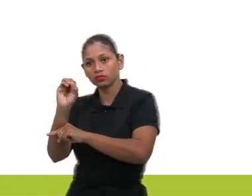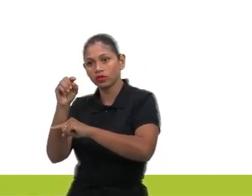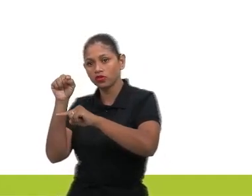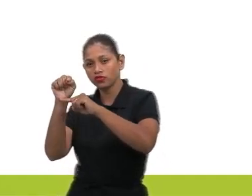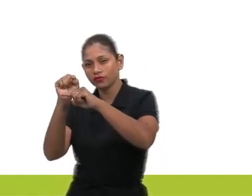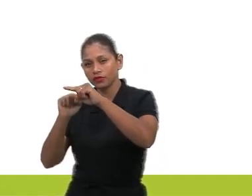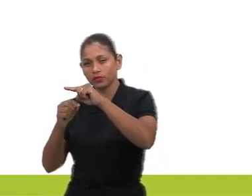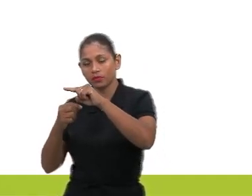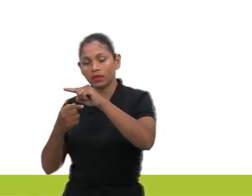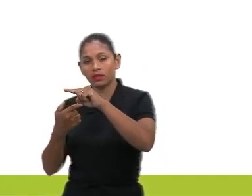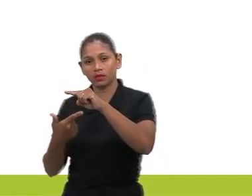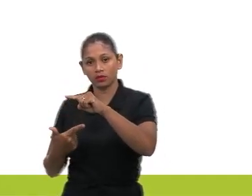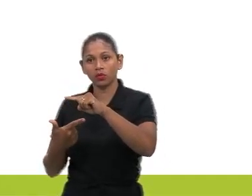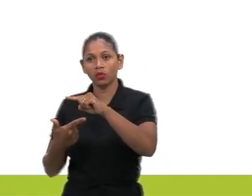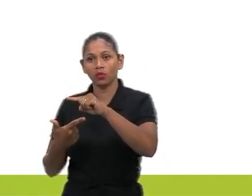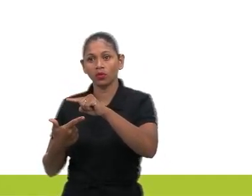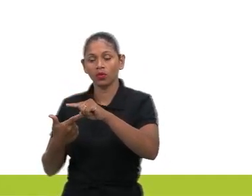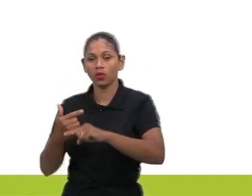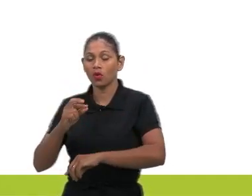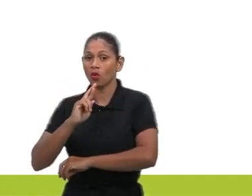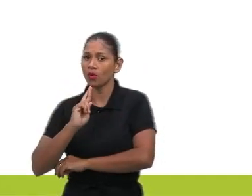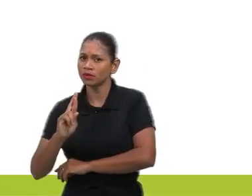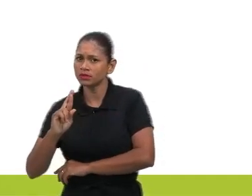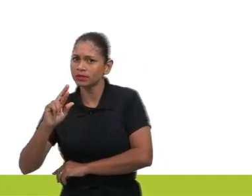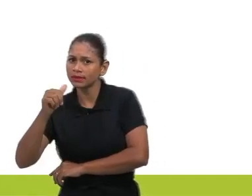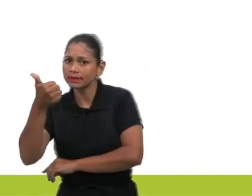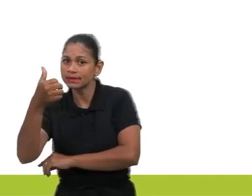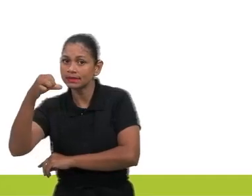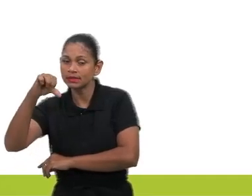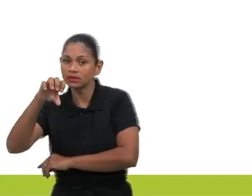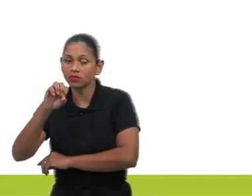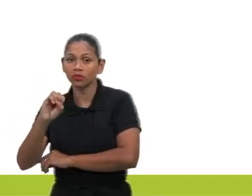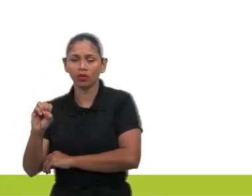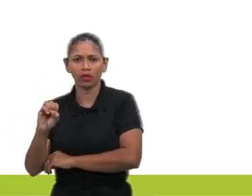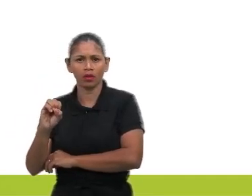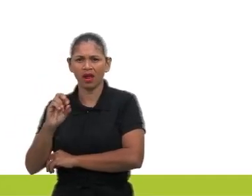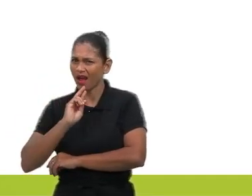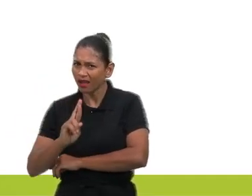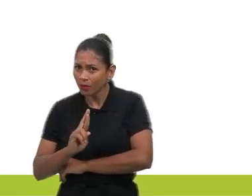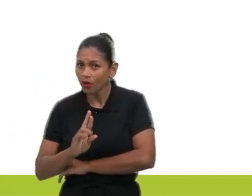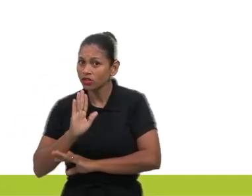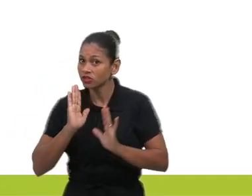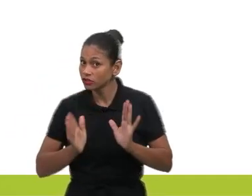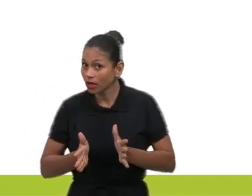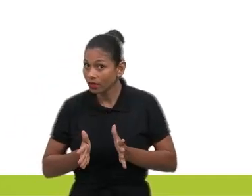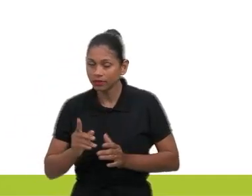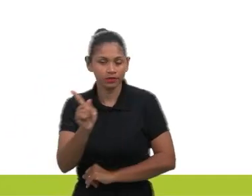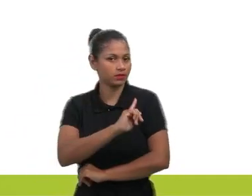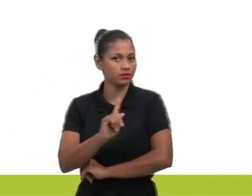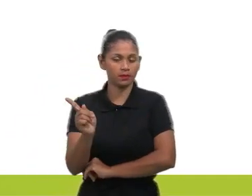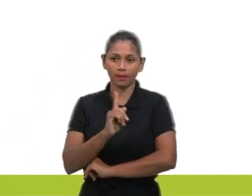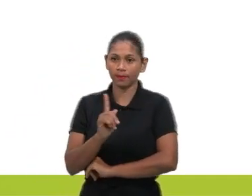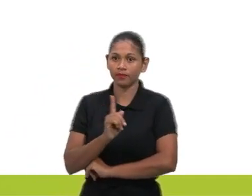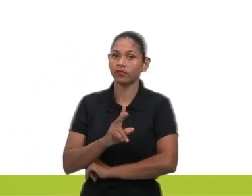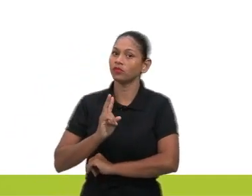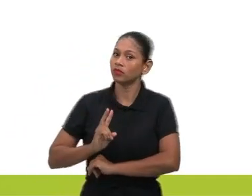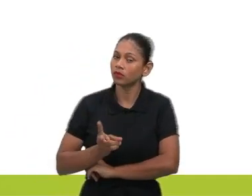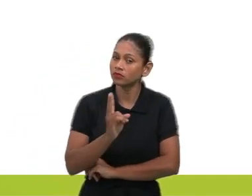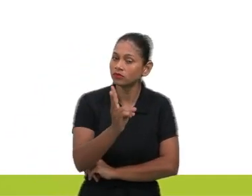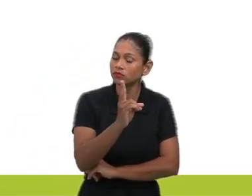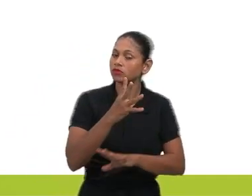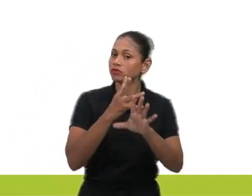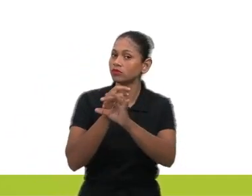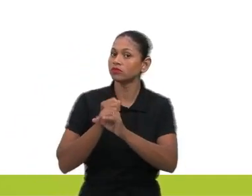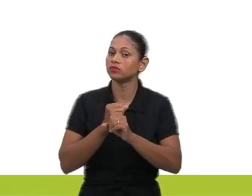resultado 190. 190 é a resposta, professor? Claro que não, né? Você tem o quê? 690 possibilidade de combinações de um